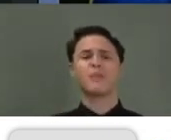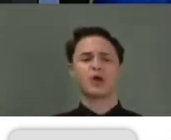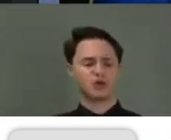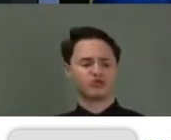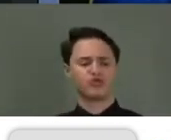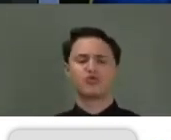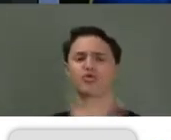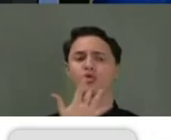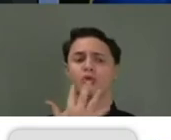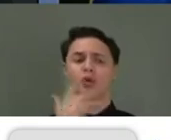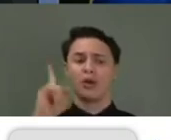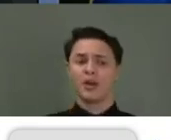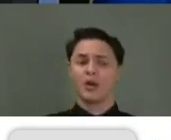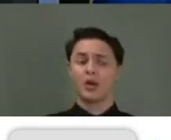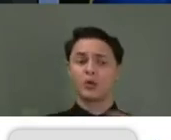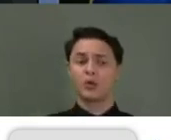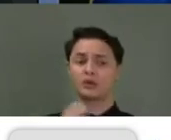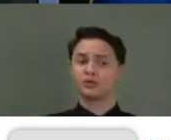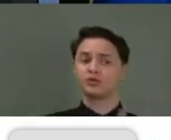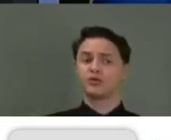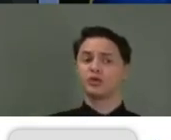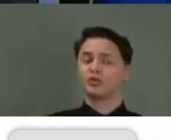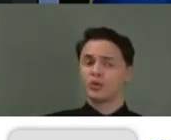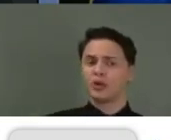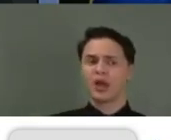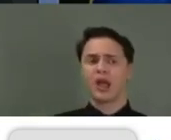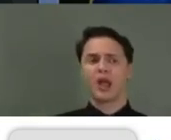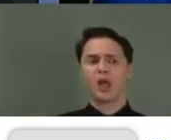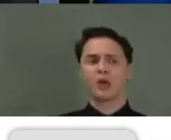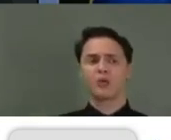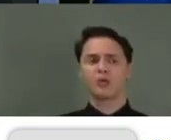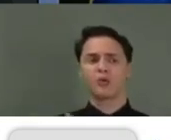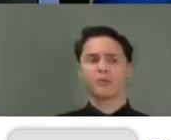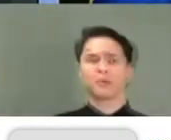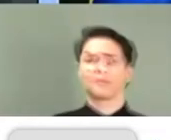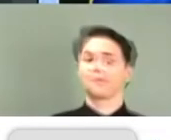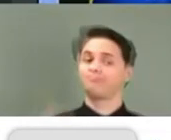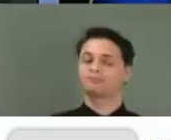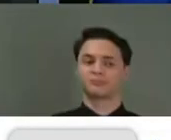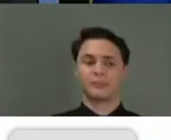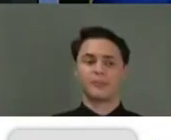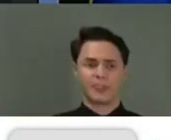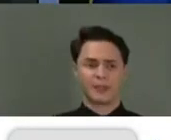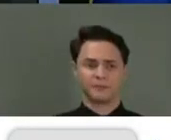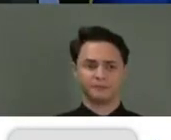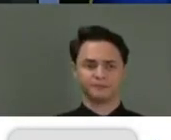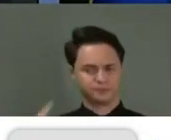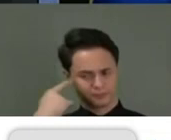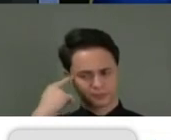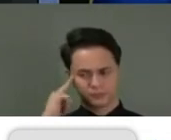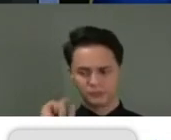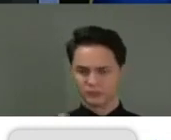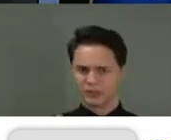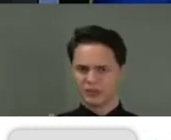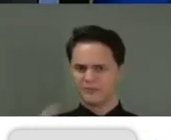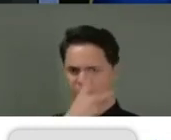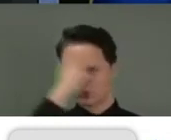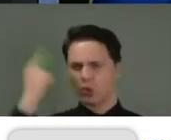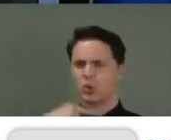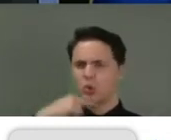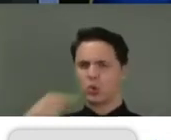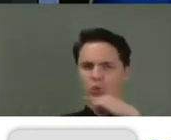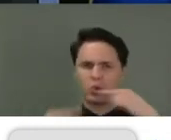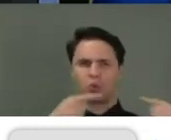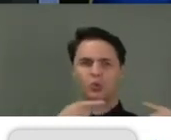pessoas se dá em função da situação socioeconômica desse estudante ninguém aqui tá